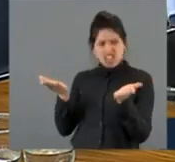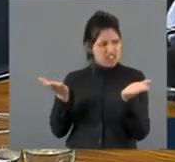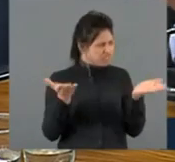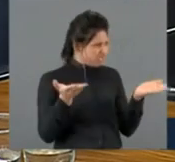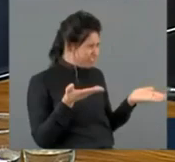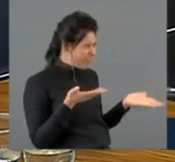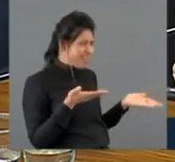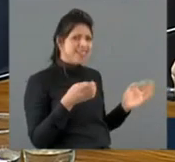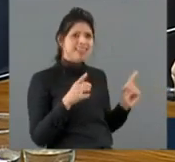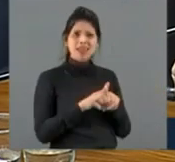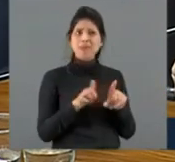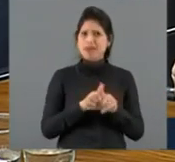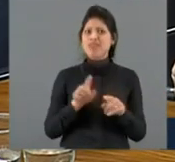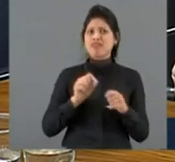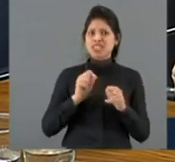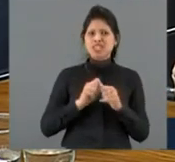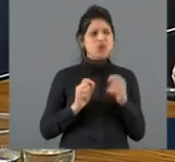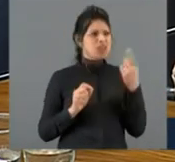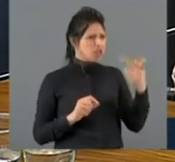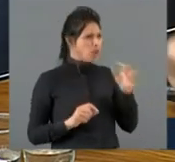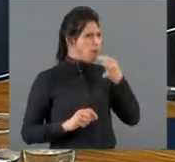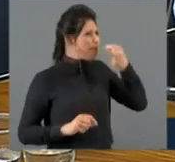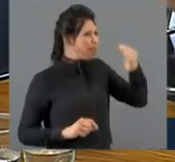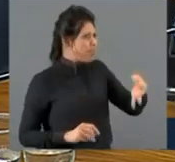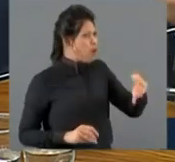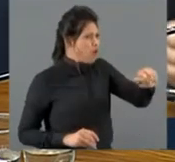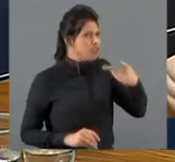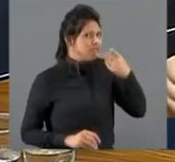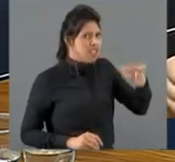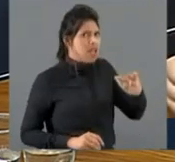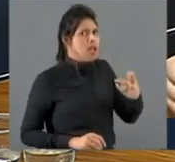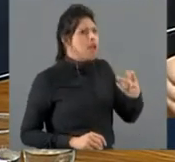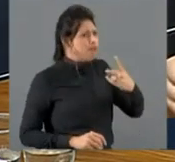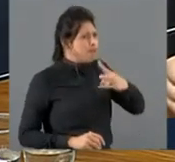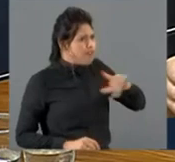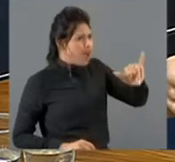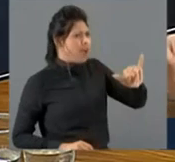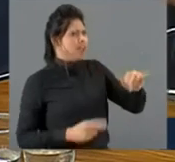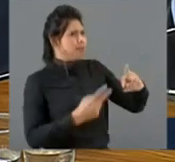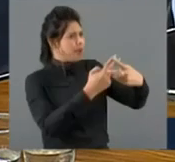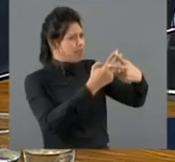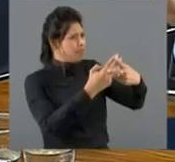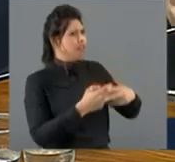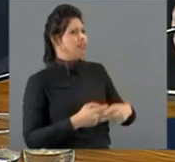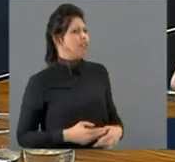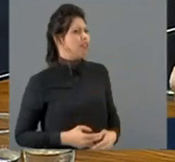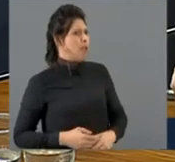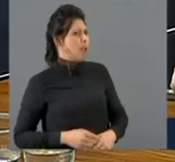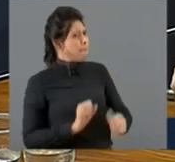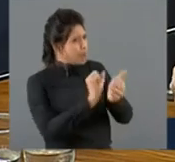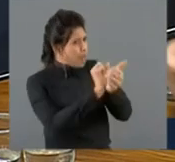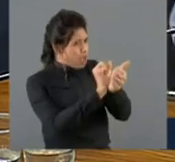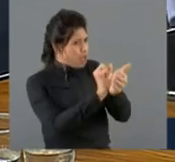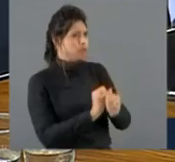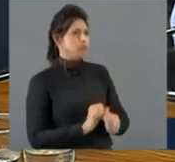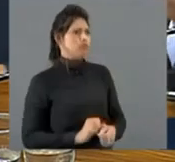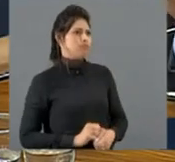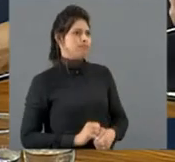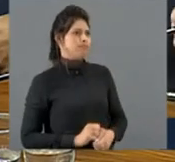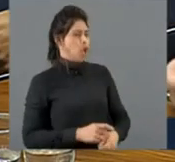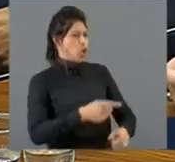das manifestações feitas por Vossa Senhoria, o senhor devesse ir para a cadeia, ou o senhor devesse ser preso, o senhor devesse